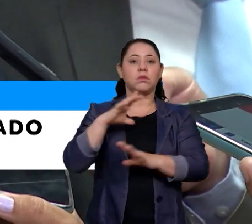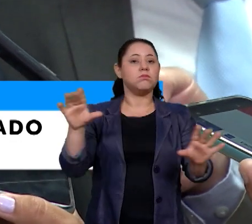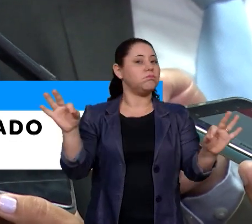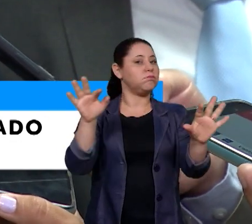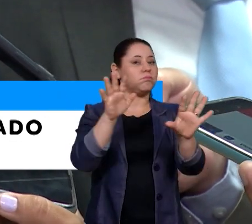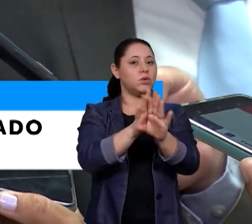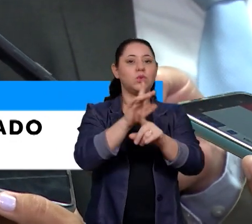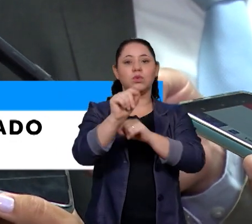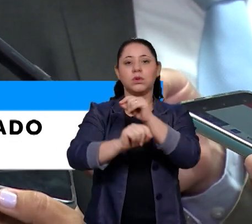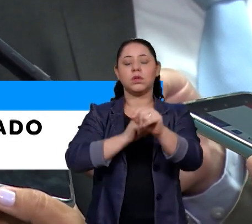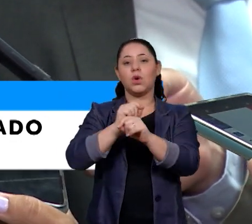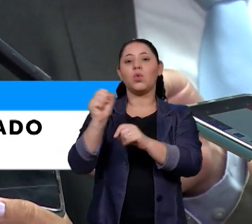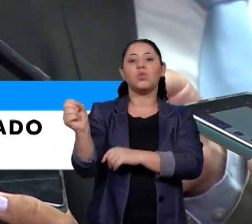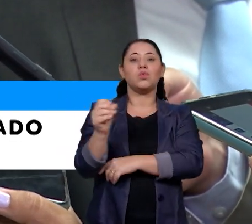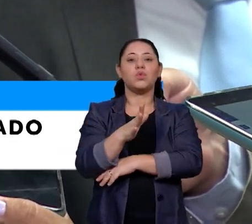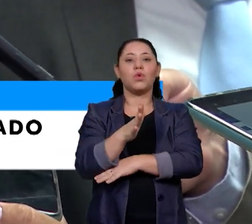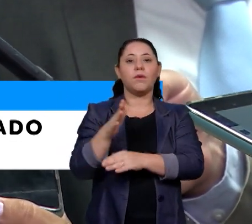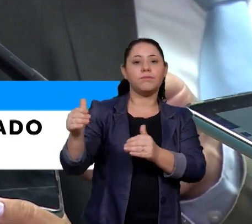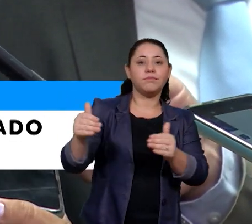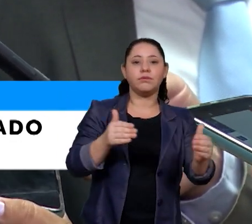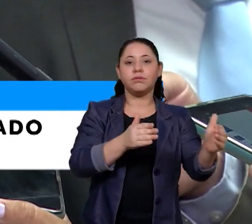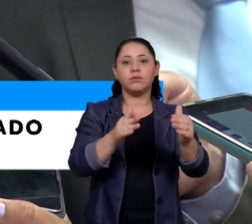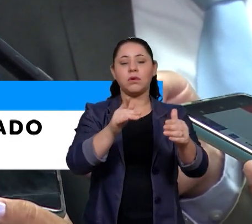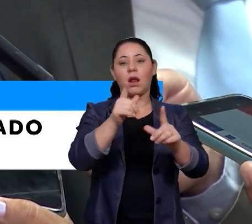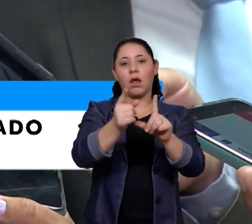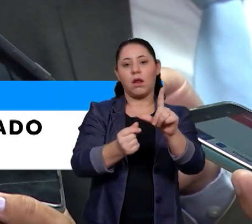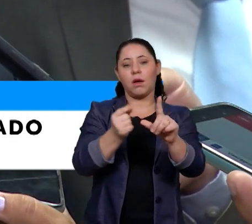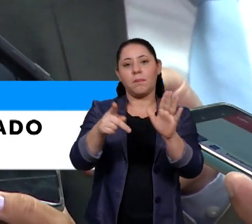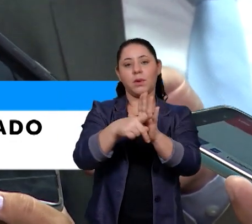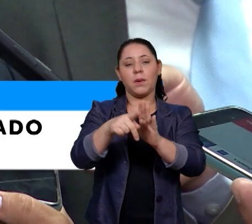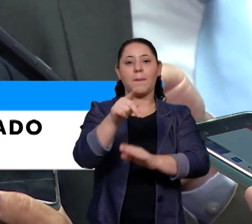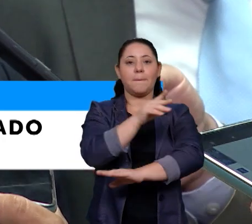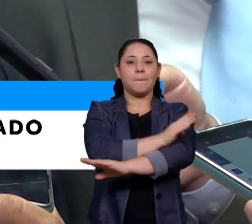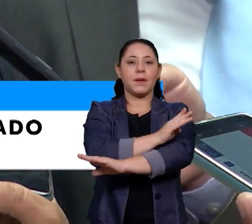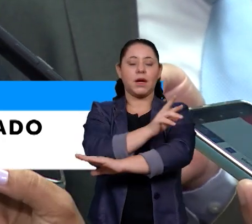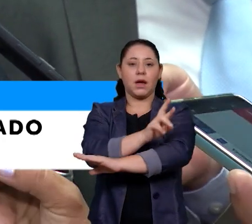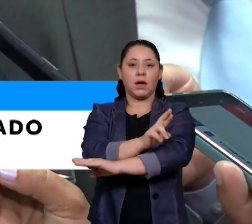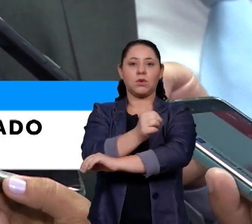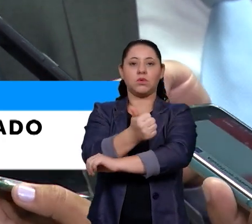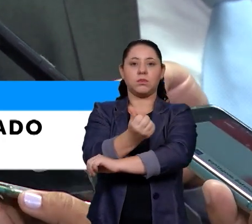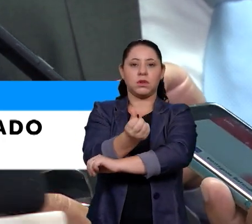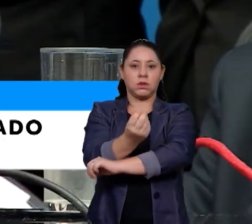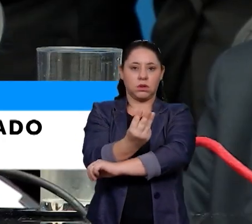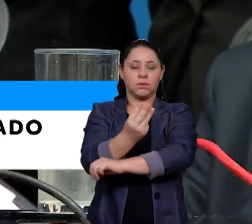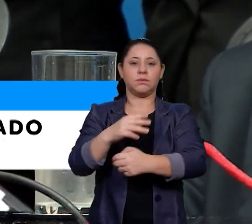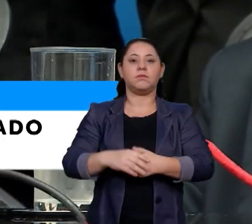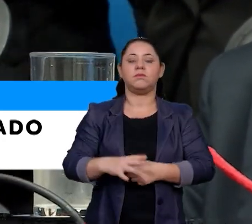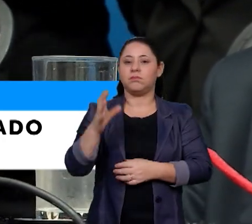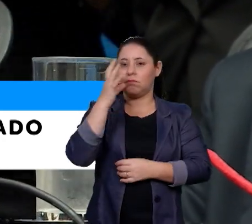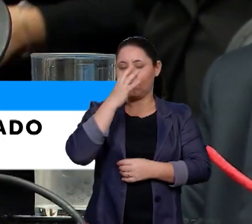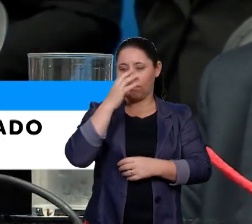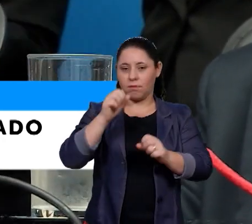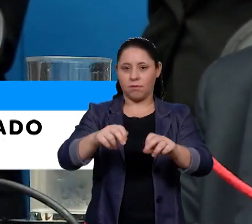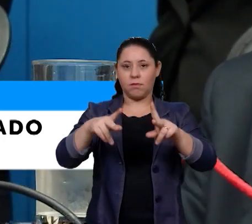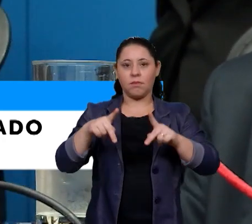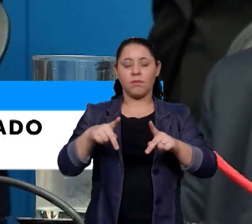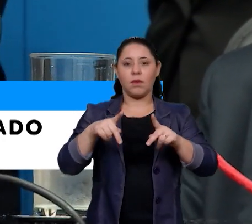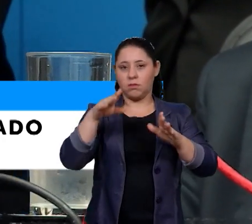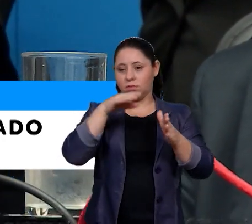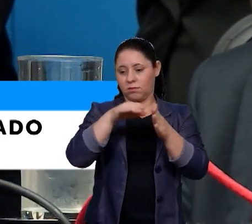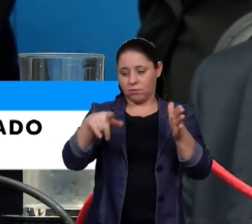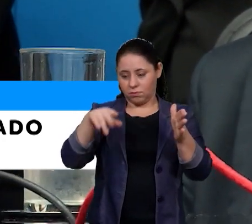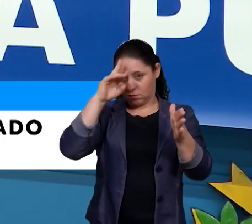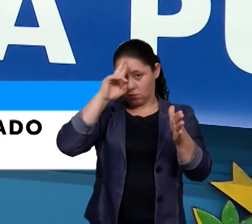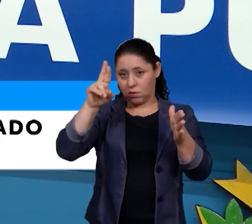aí a gente tem a consolidação do que vai ser o novo corredor logístico do Mato Grosso do Sul com a BR-163. Para acompanhar a audiência pública,